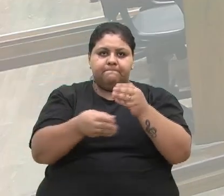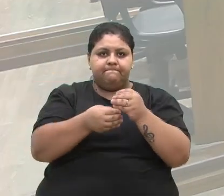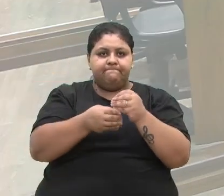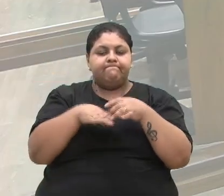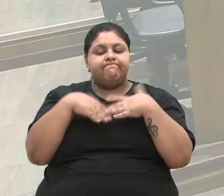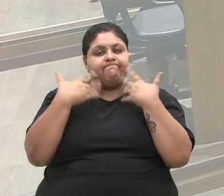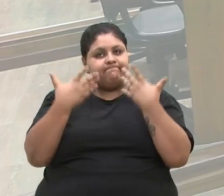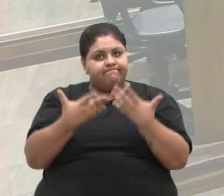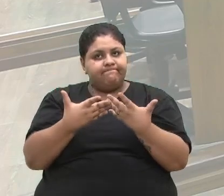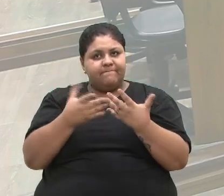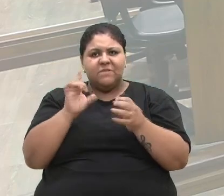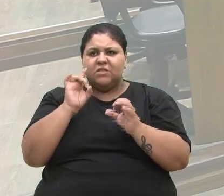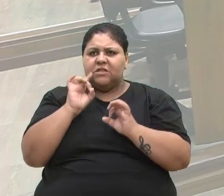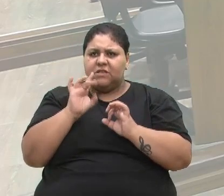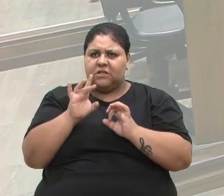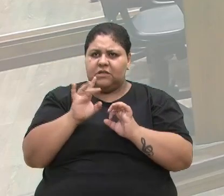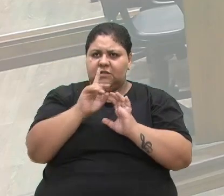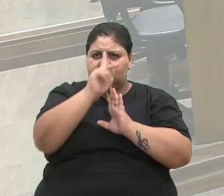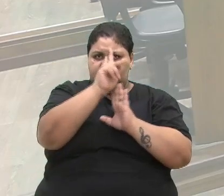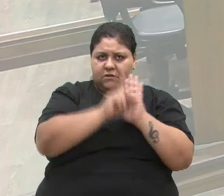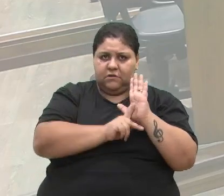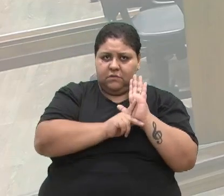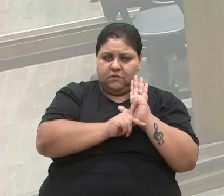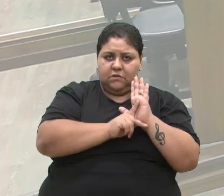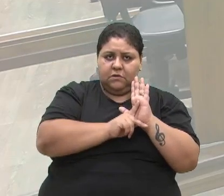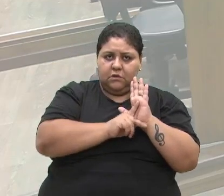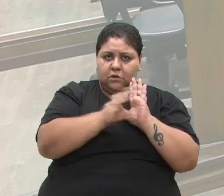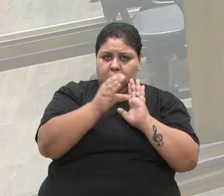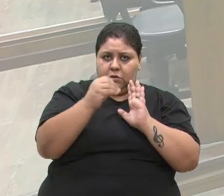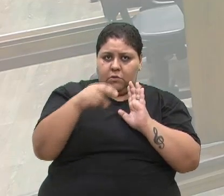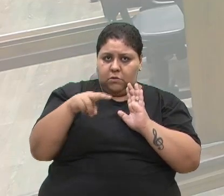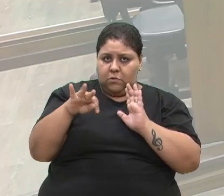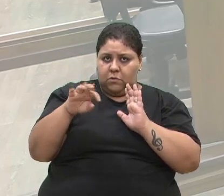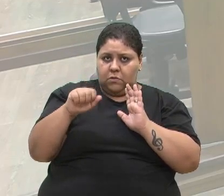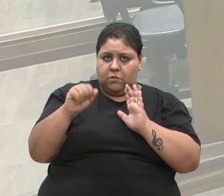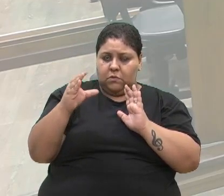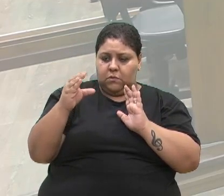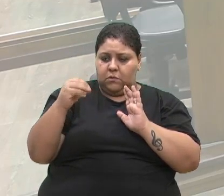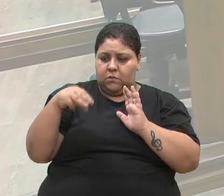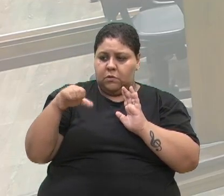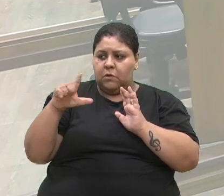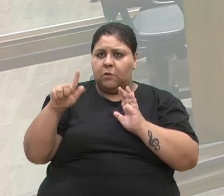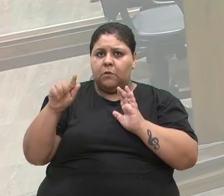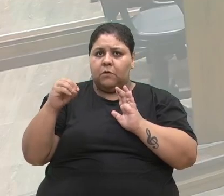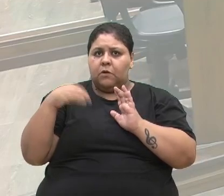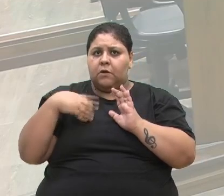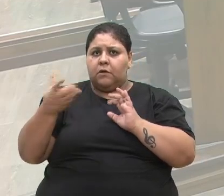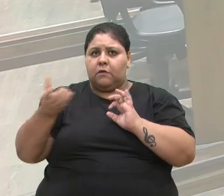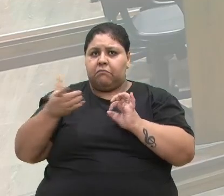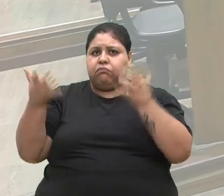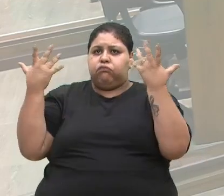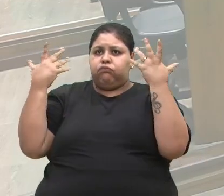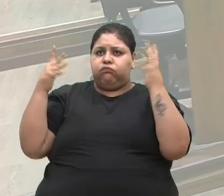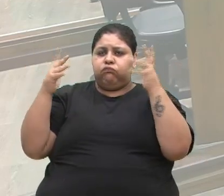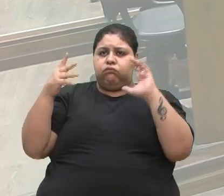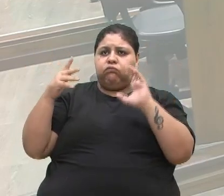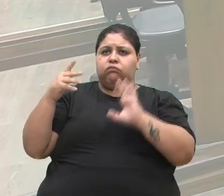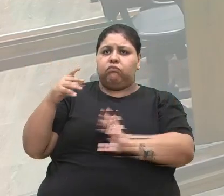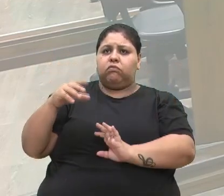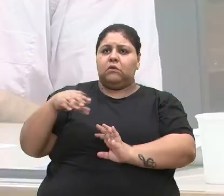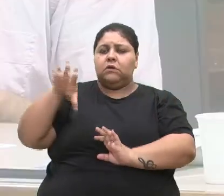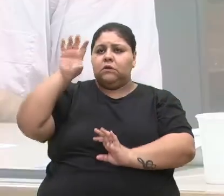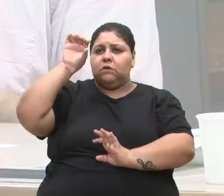vereador, sobre essa questão do projeto, conta comigo. Até porque eu quero parabenizar o Fius enquanto líder,